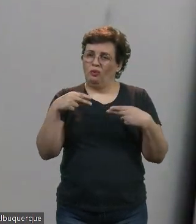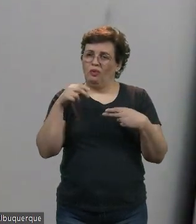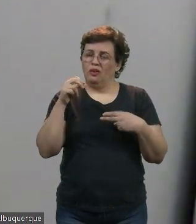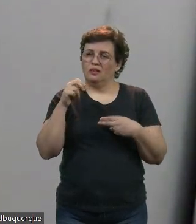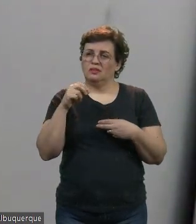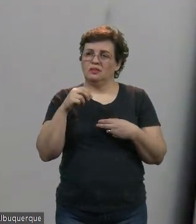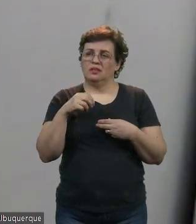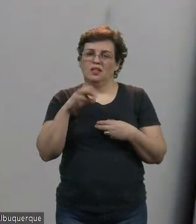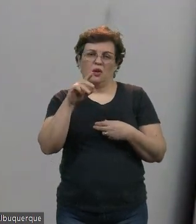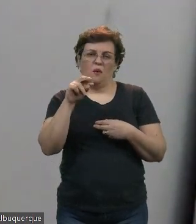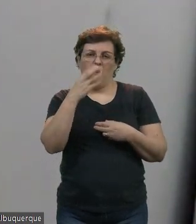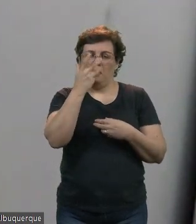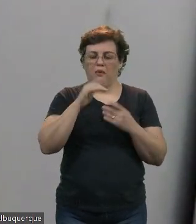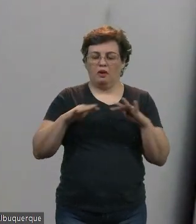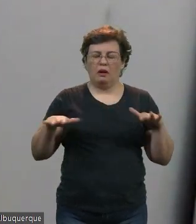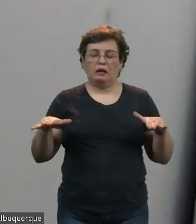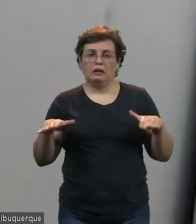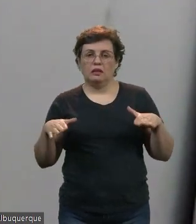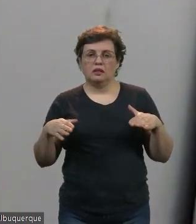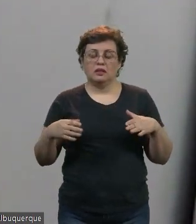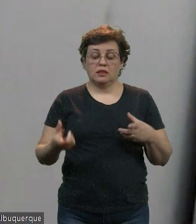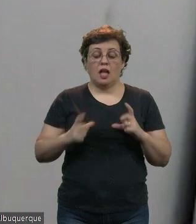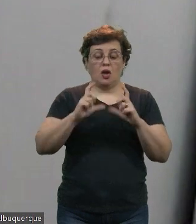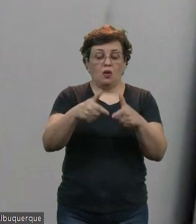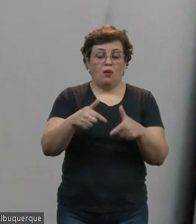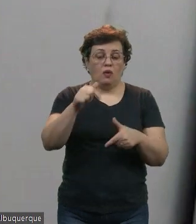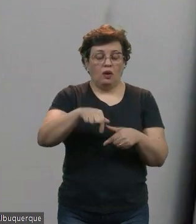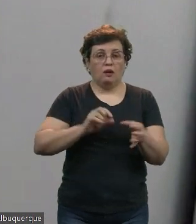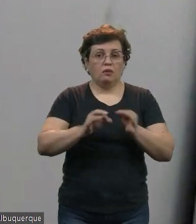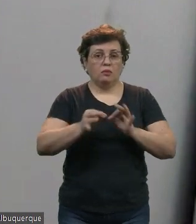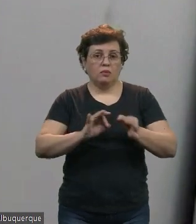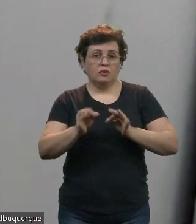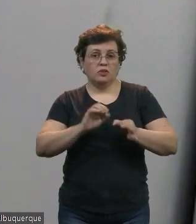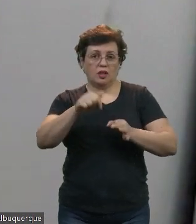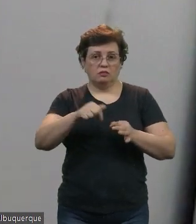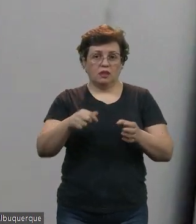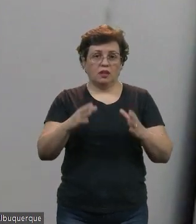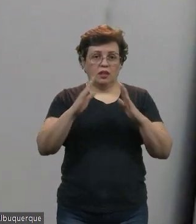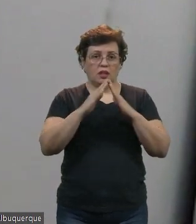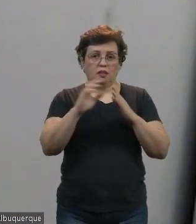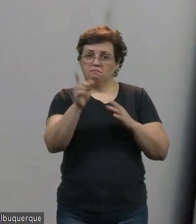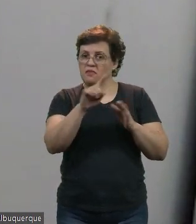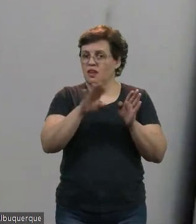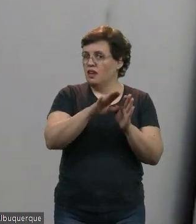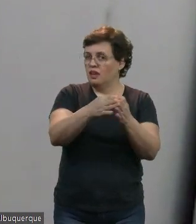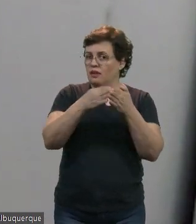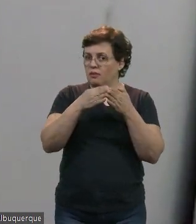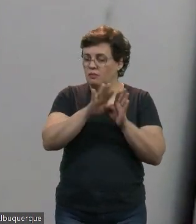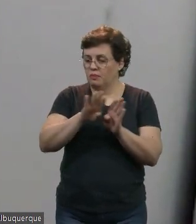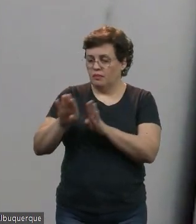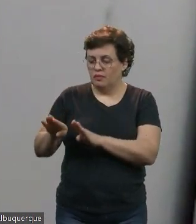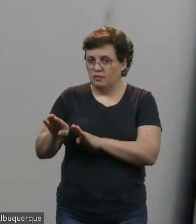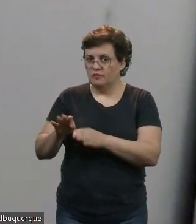amadorismo. Coloca o projeto aqui na casa, não pede a retirada,